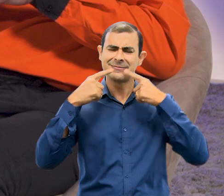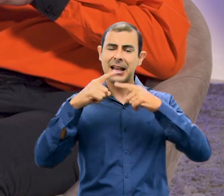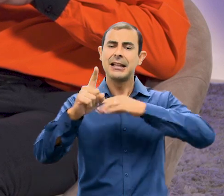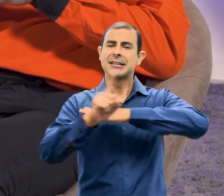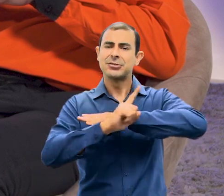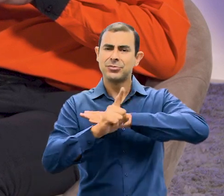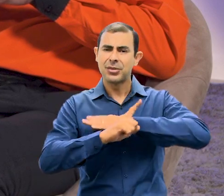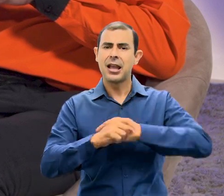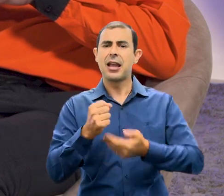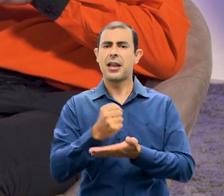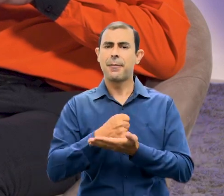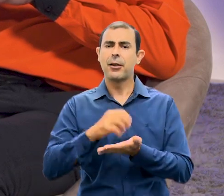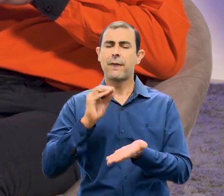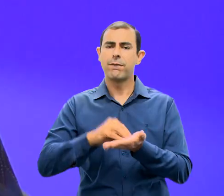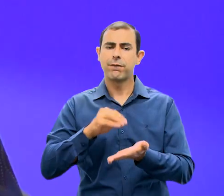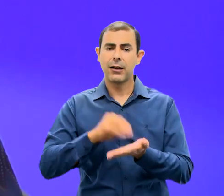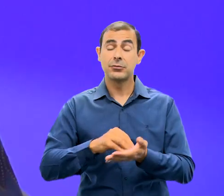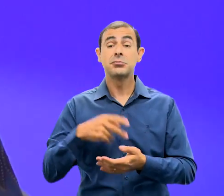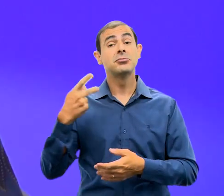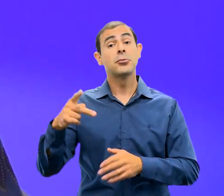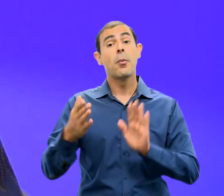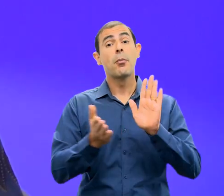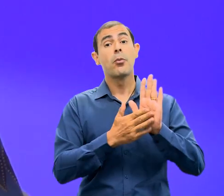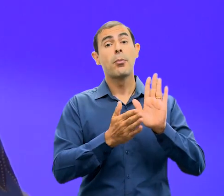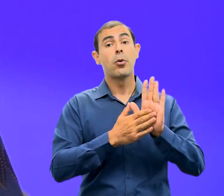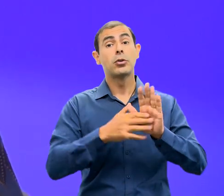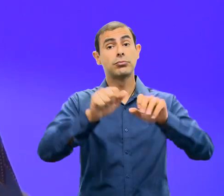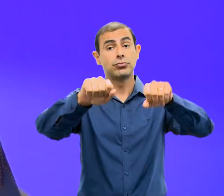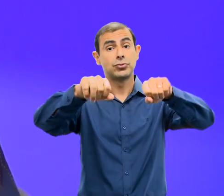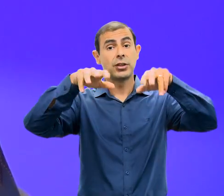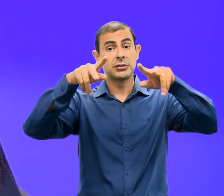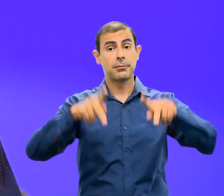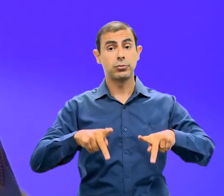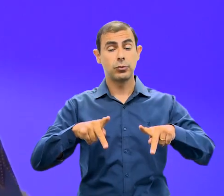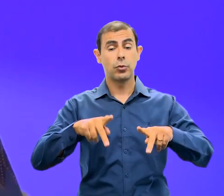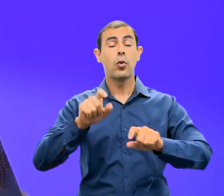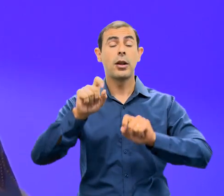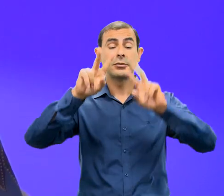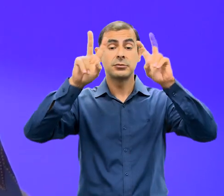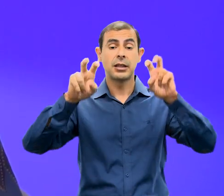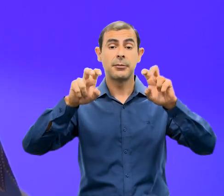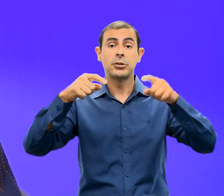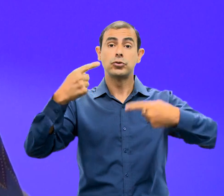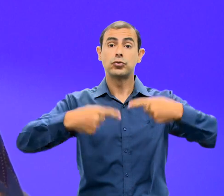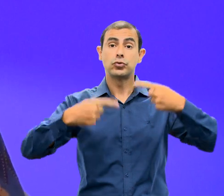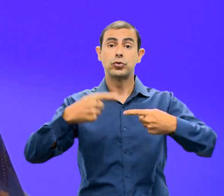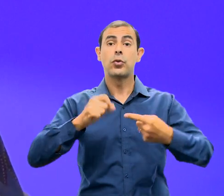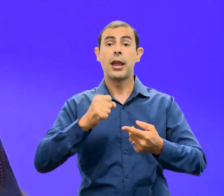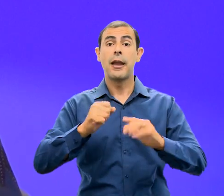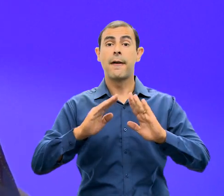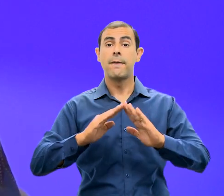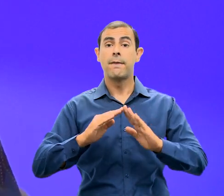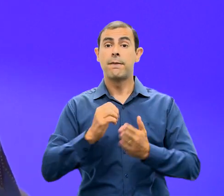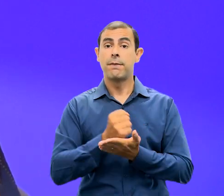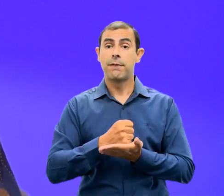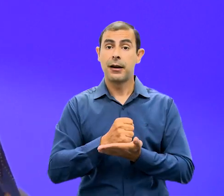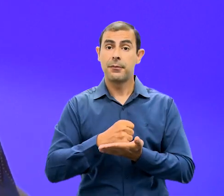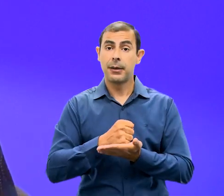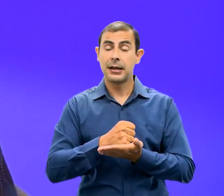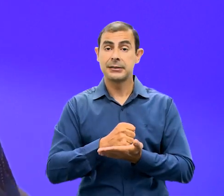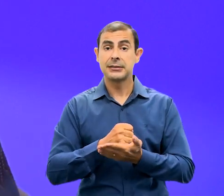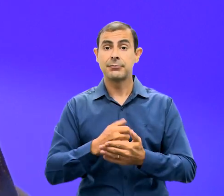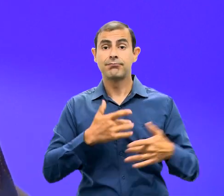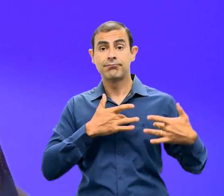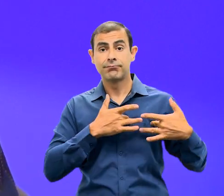de medicamentos também, e o senhor propôs uma audiência na Câmara Municipal para discutir o programa Farmácia Solidária. Como é que vai funcionar, como é